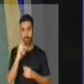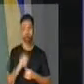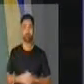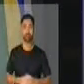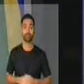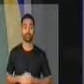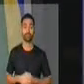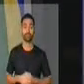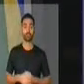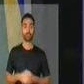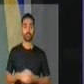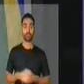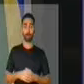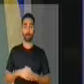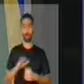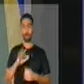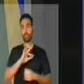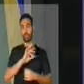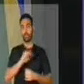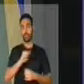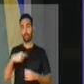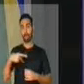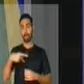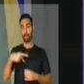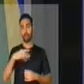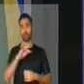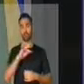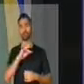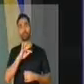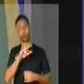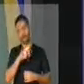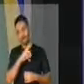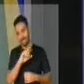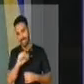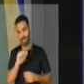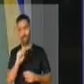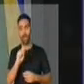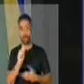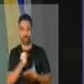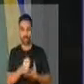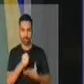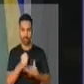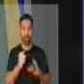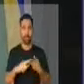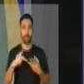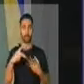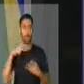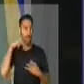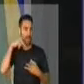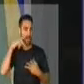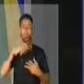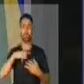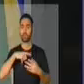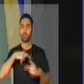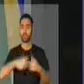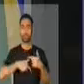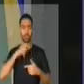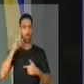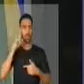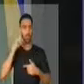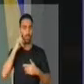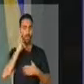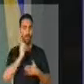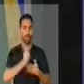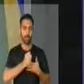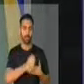da Fundação Assistencial da Paraíba, que também faz um trabalho diário, estendendo a